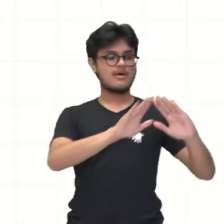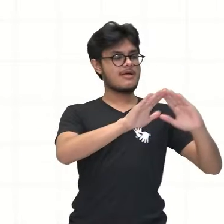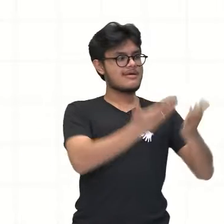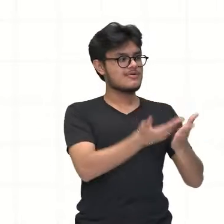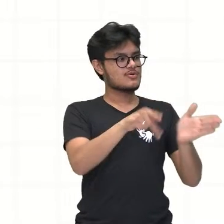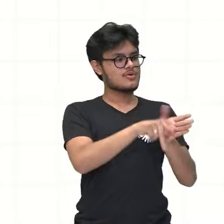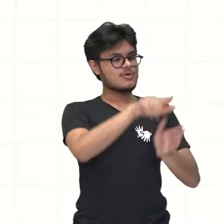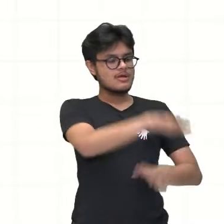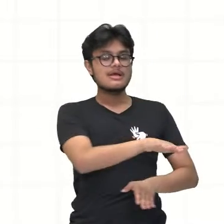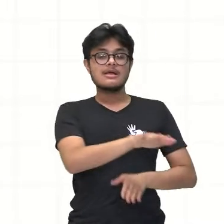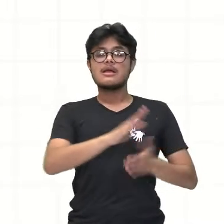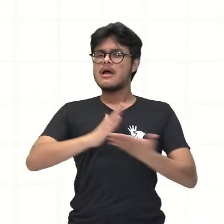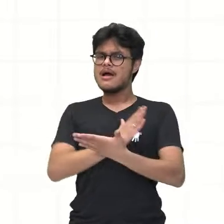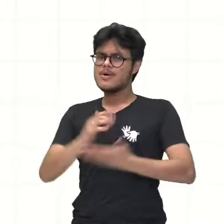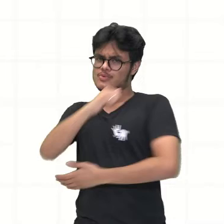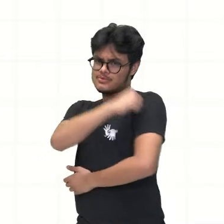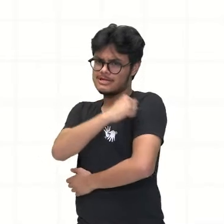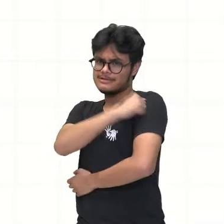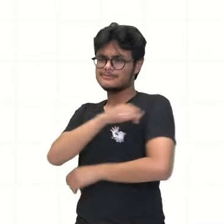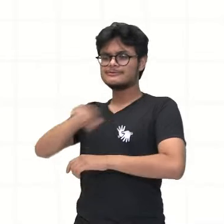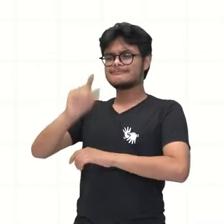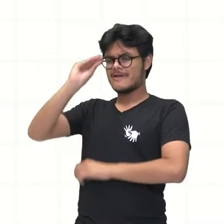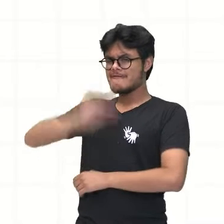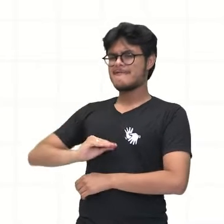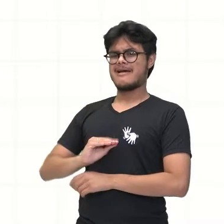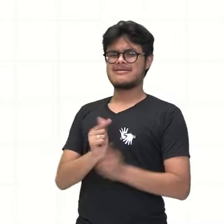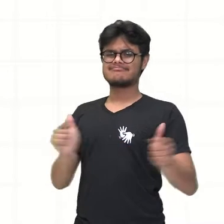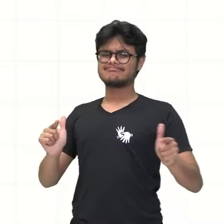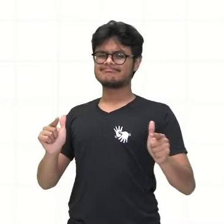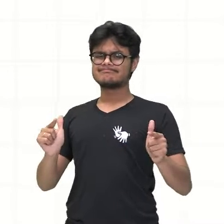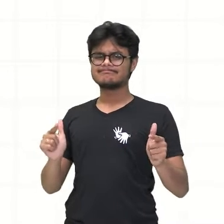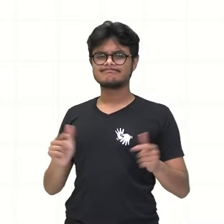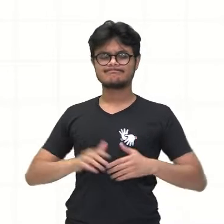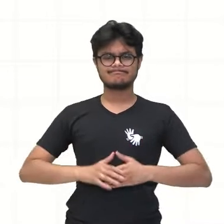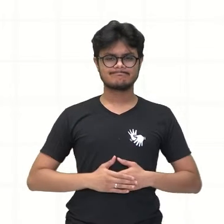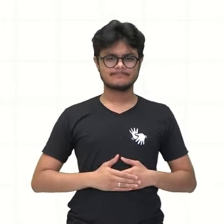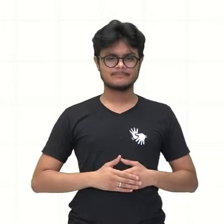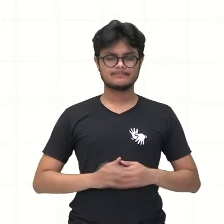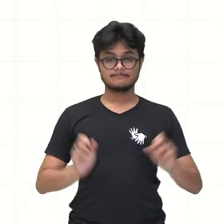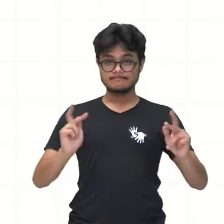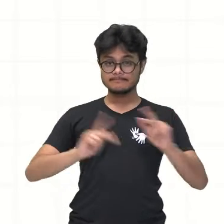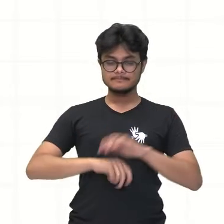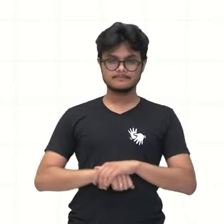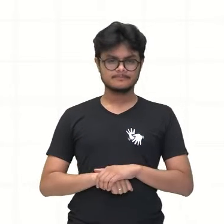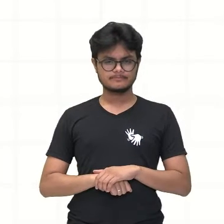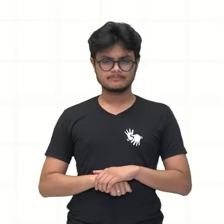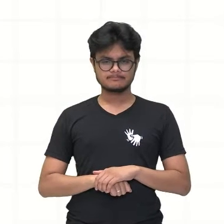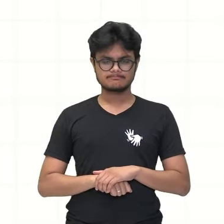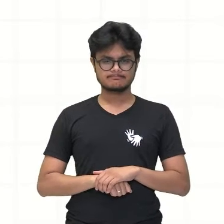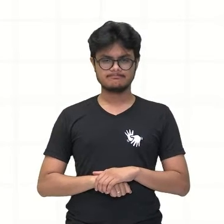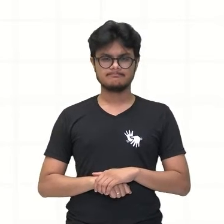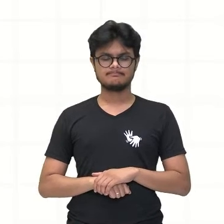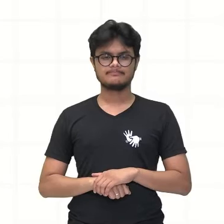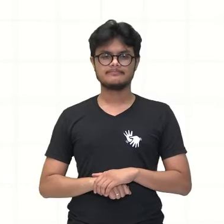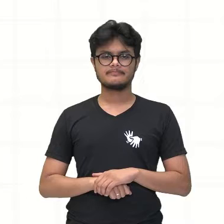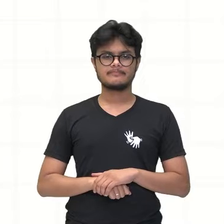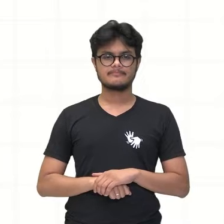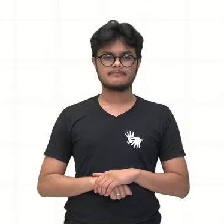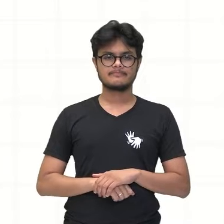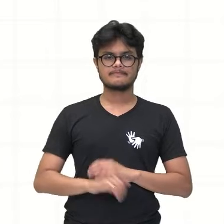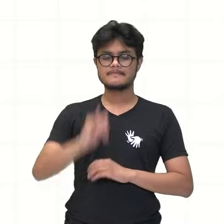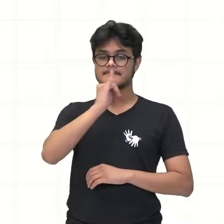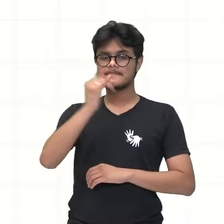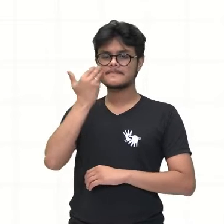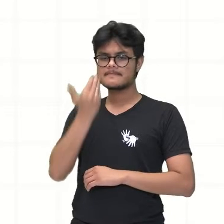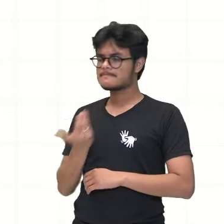baixo desempenho dedicam para estudar quando eles estão fora da escola, né? Seguindo aqui, então, vamos